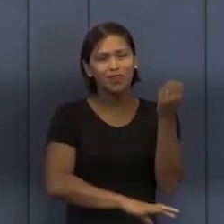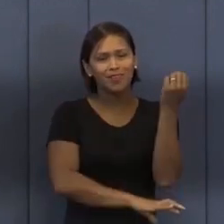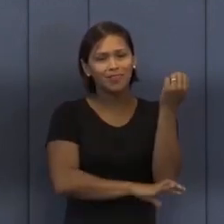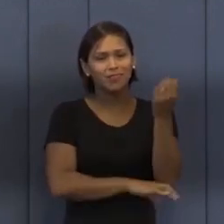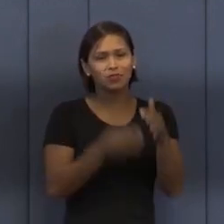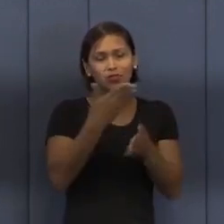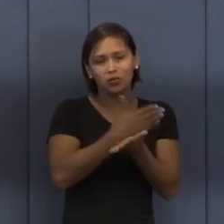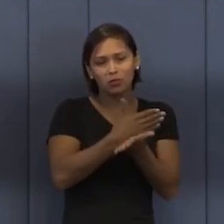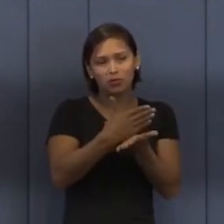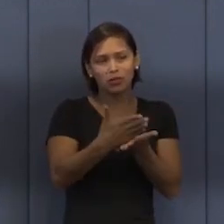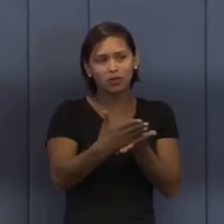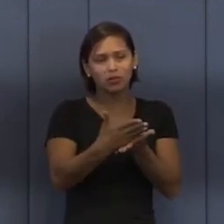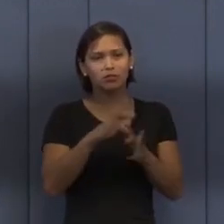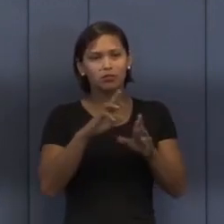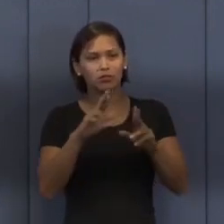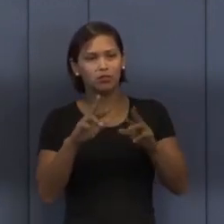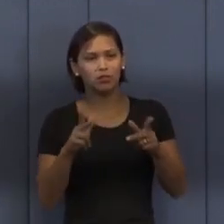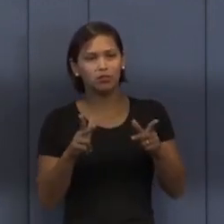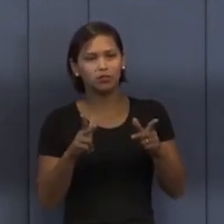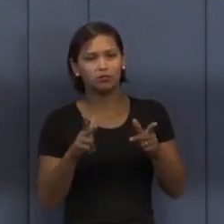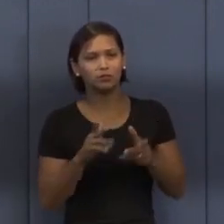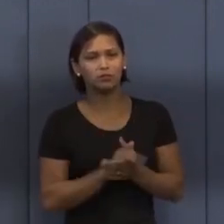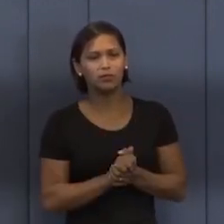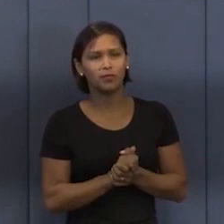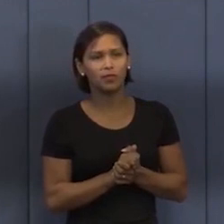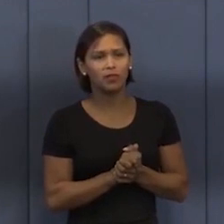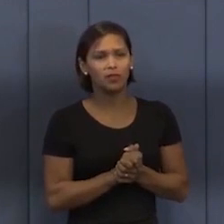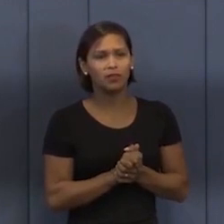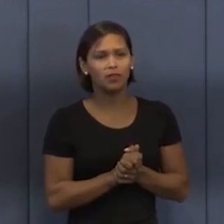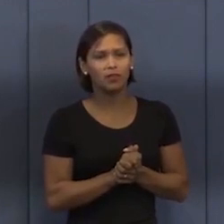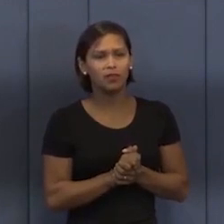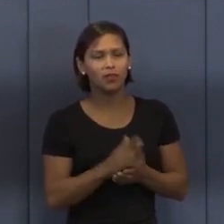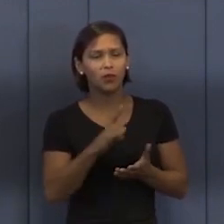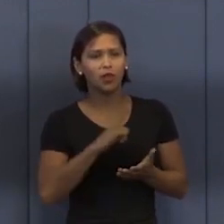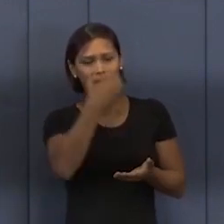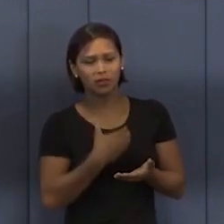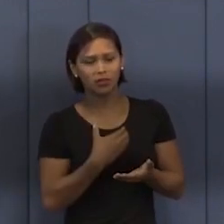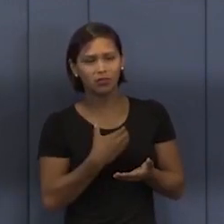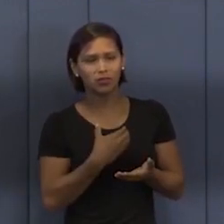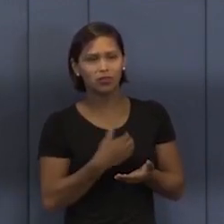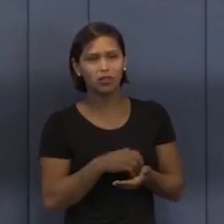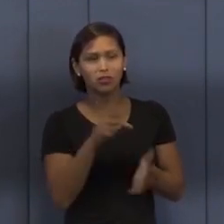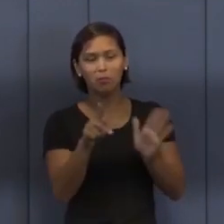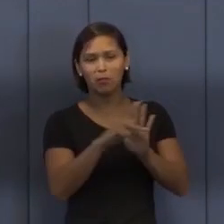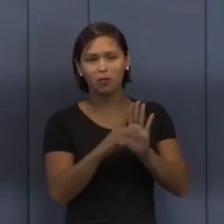raiz, com outros termos. Então, ele tem uma identidade